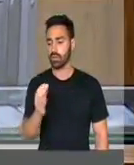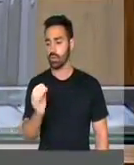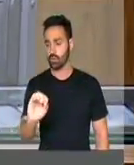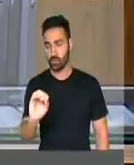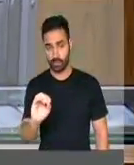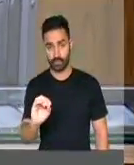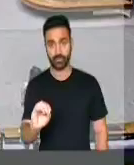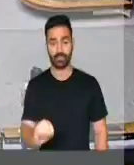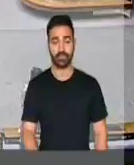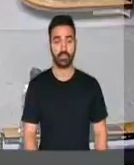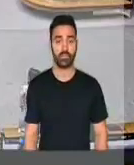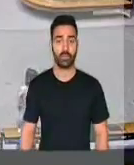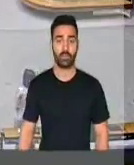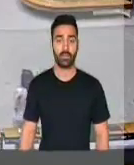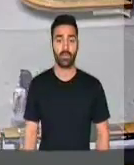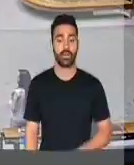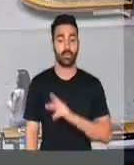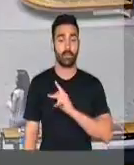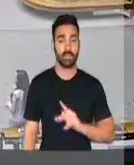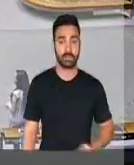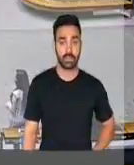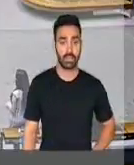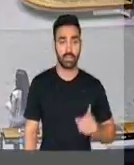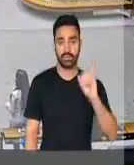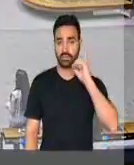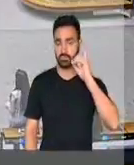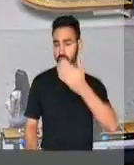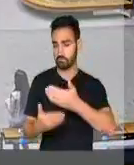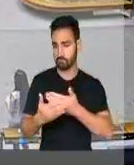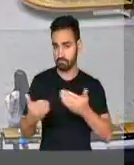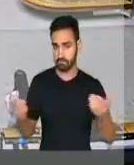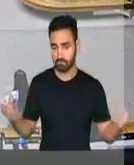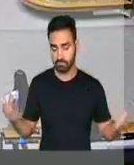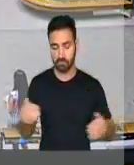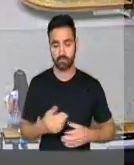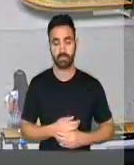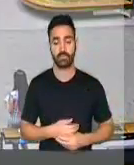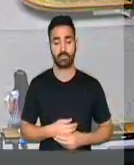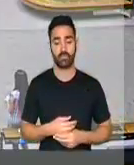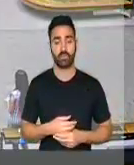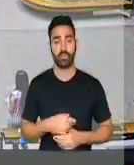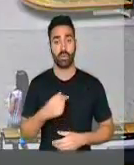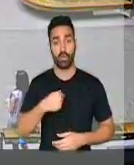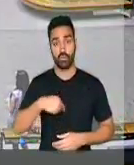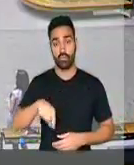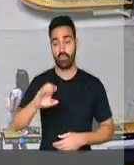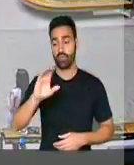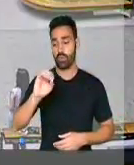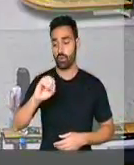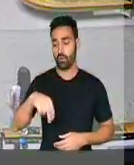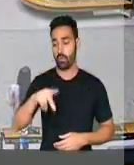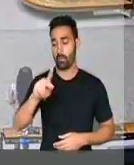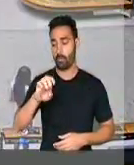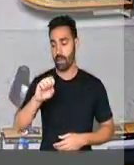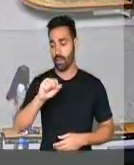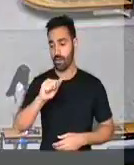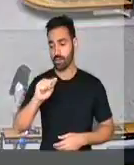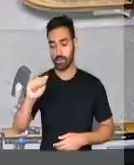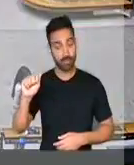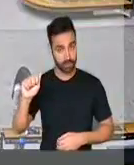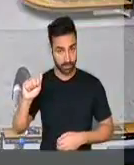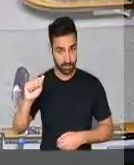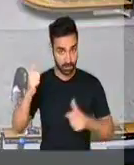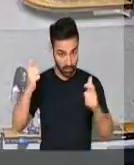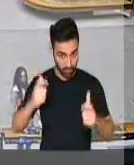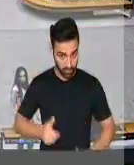Senhor presidente, senhoras e senhores deputados, eu queria registrar que estive na Compesa, no escritório central em Paulista,